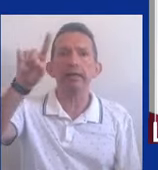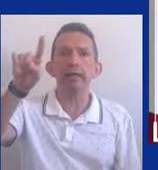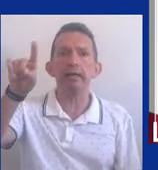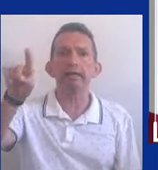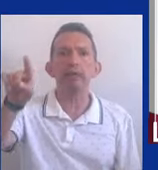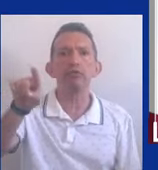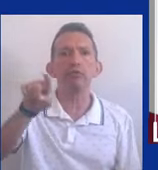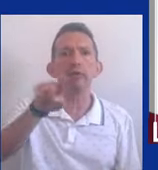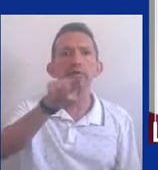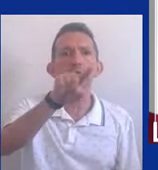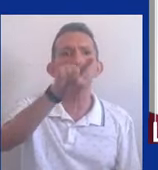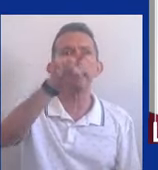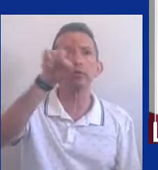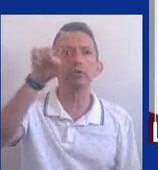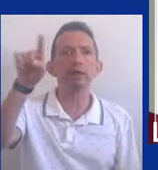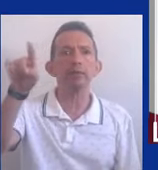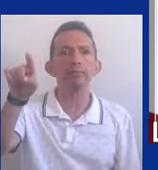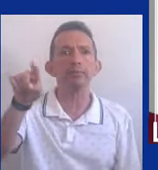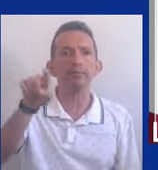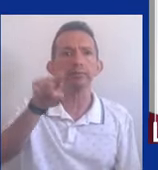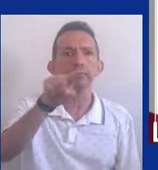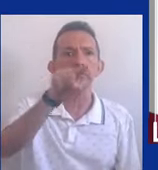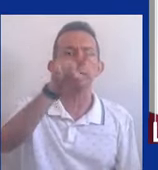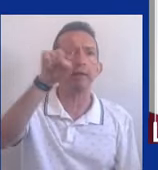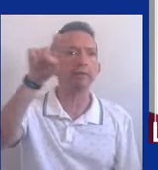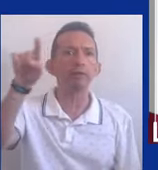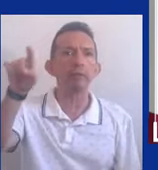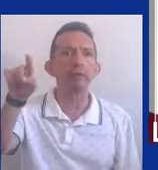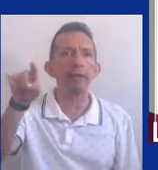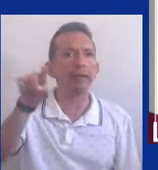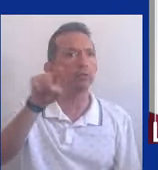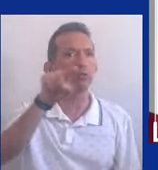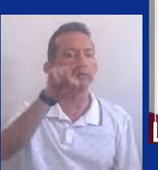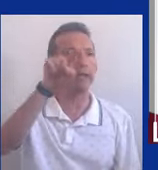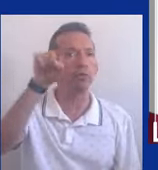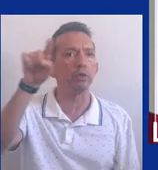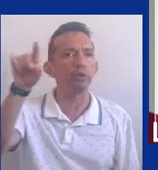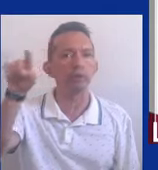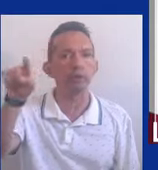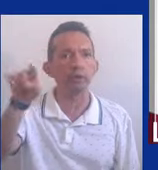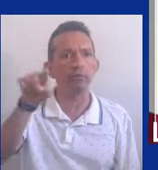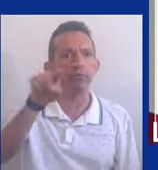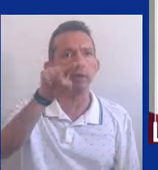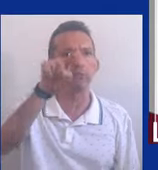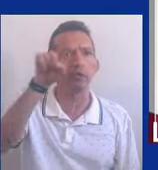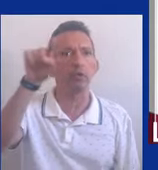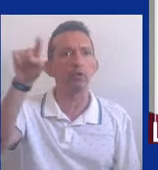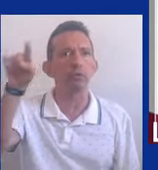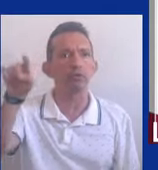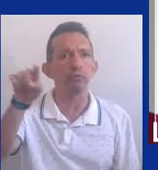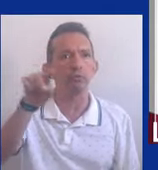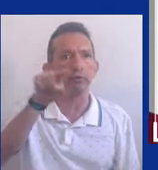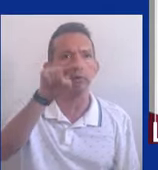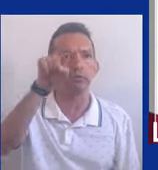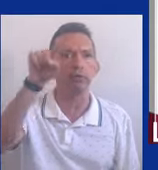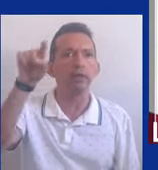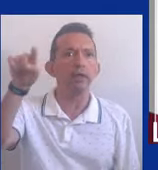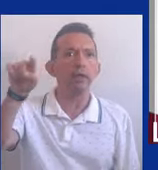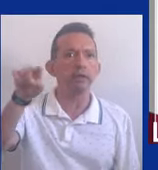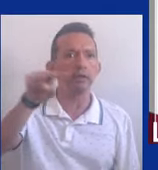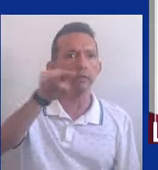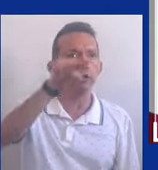citoplasma, ele está em movimento circular todo o tempo. O citoplasma não está parado como está lá no livro, ele está em movimento, está em constante